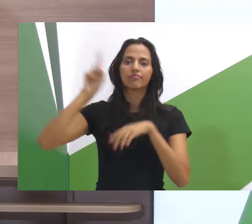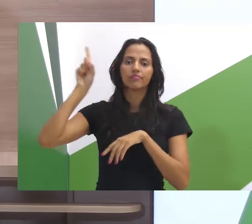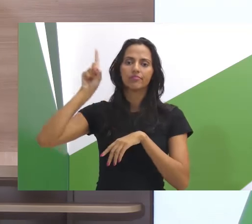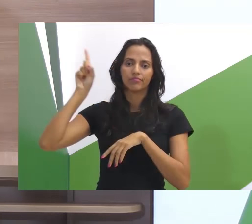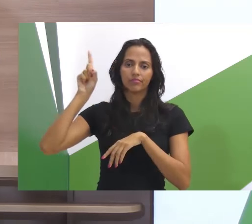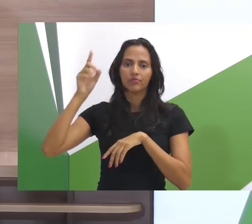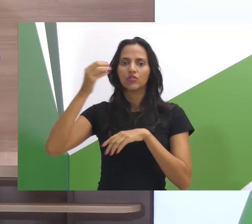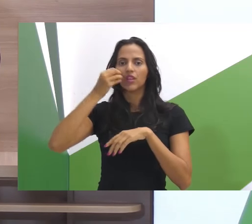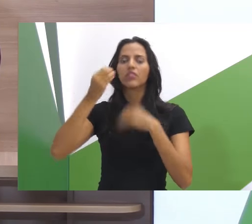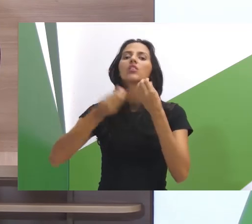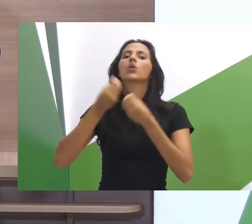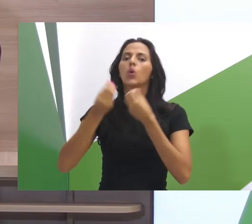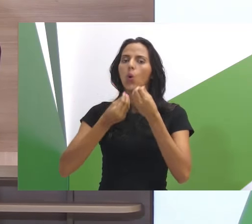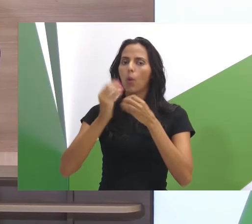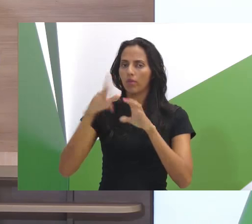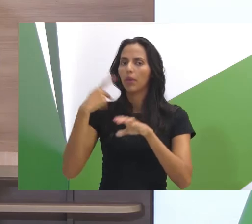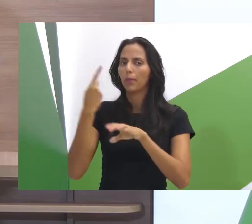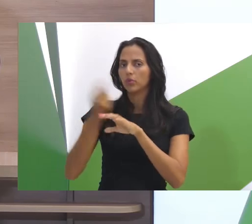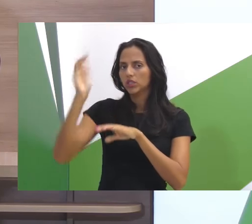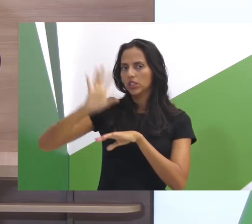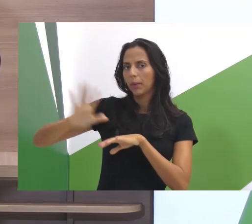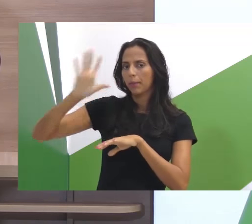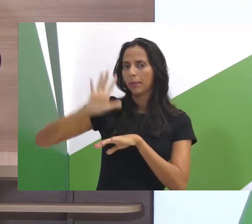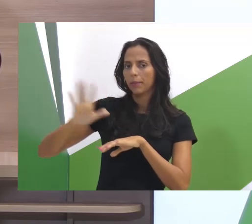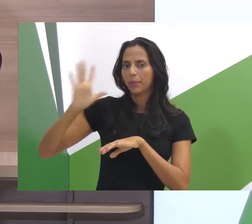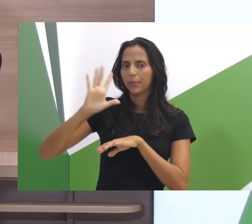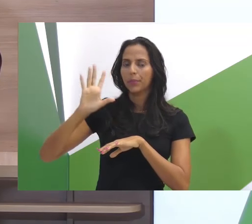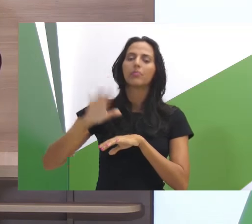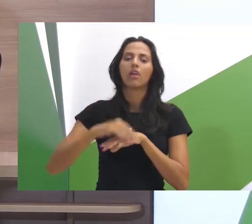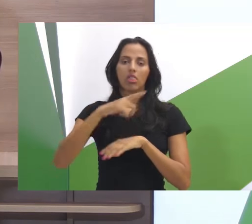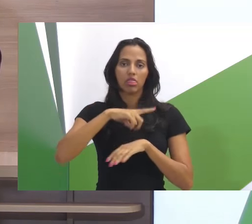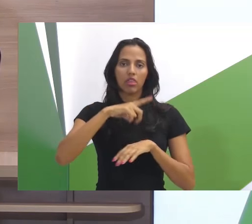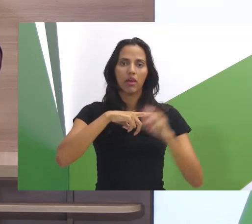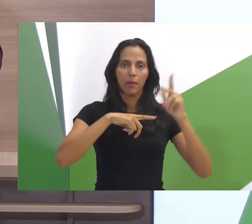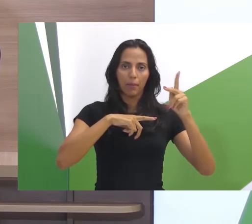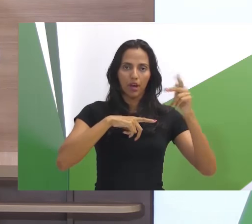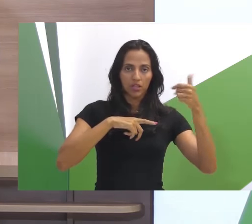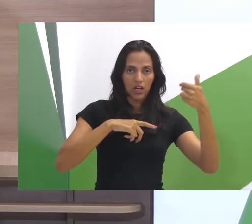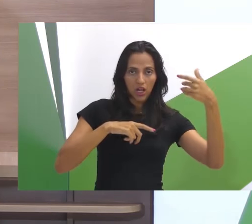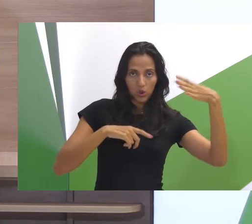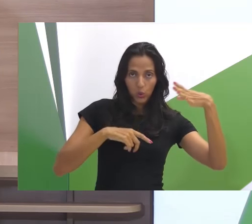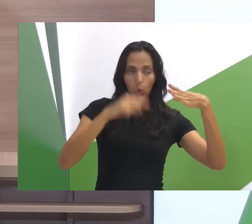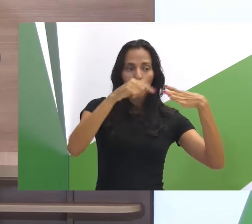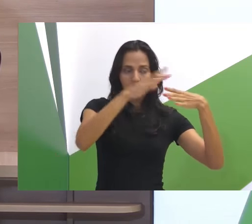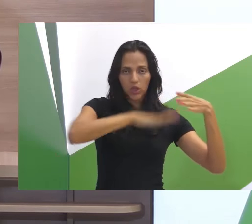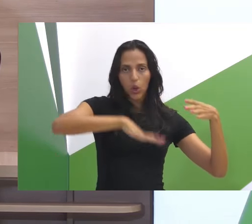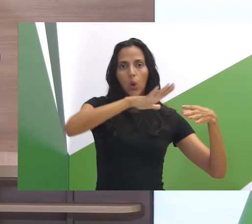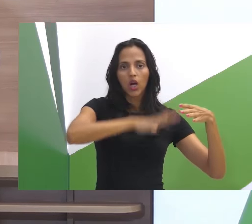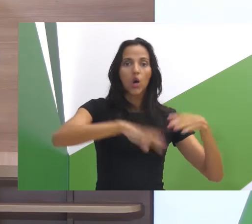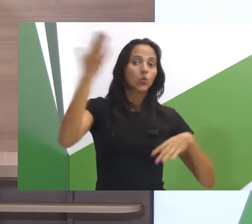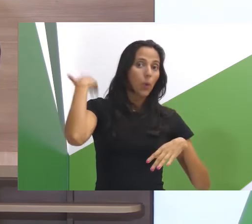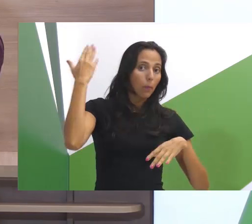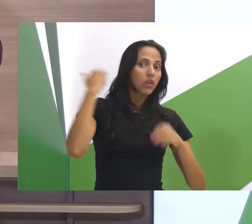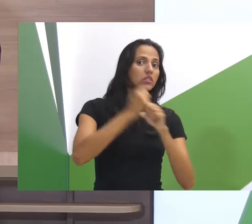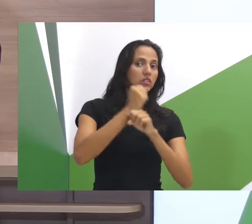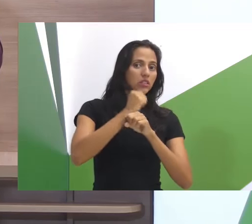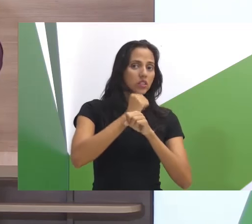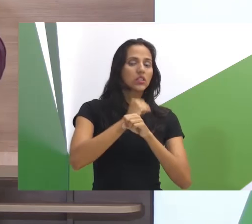Como quilombo da comunidade do Barranco, que fica na Praça 14, outro quilombo em Novo Ayrão, e